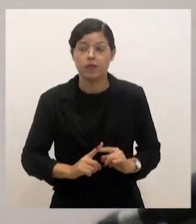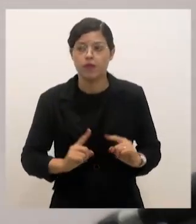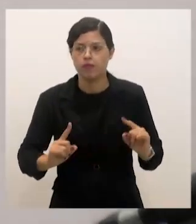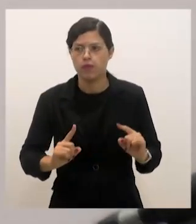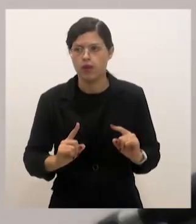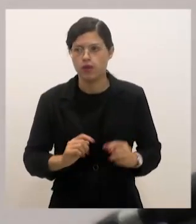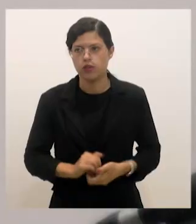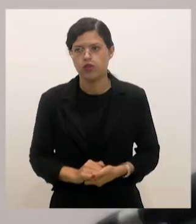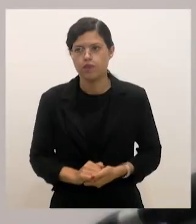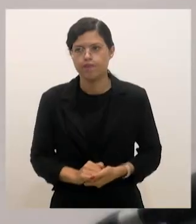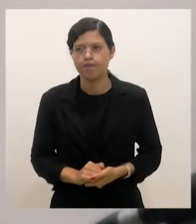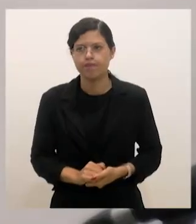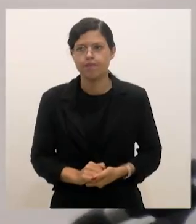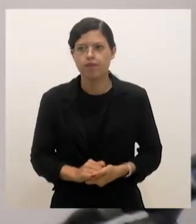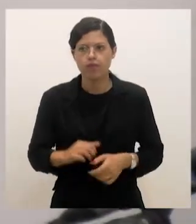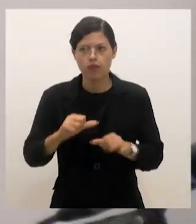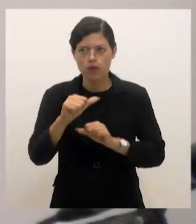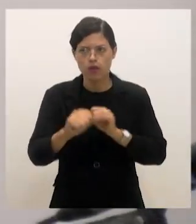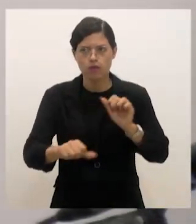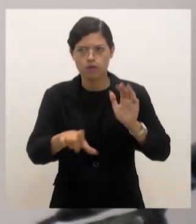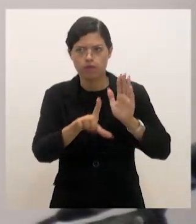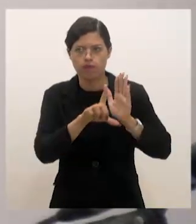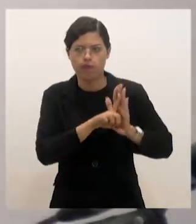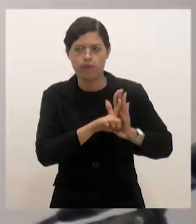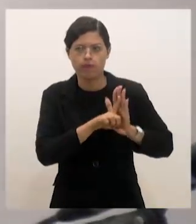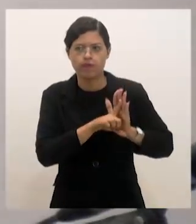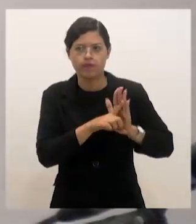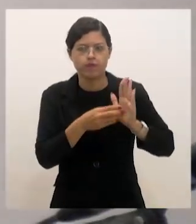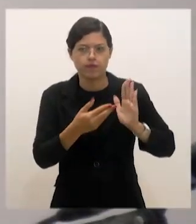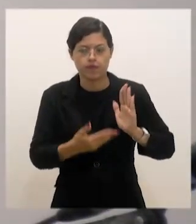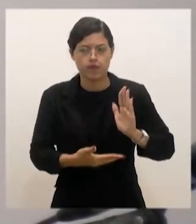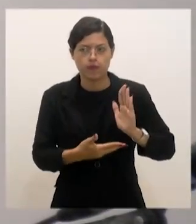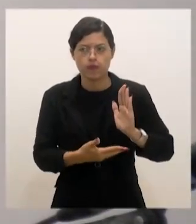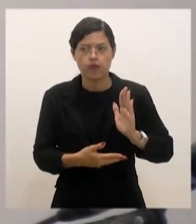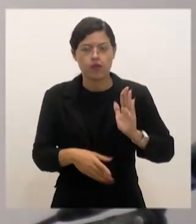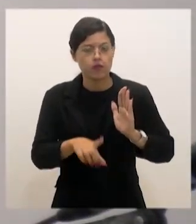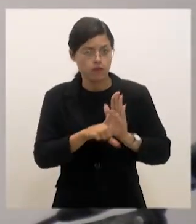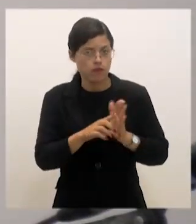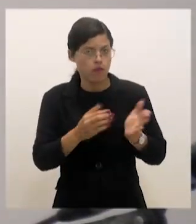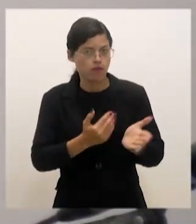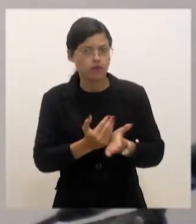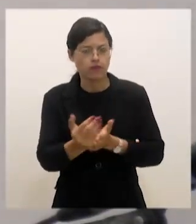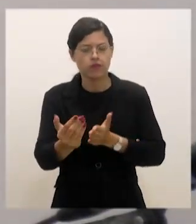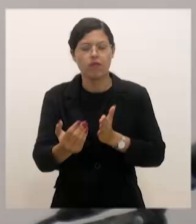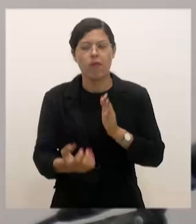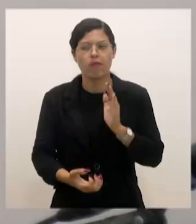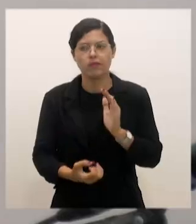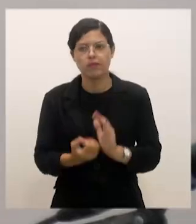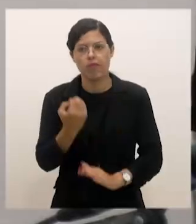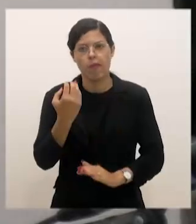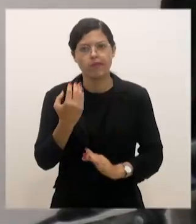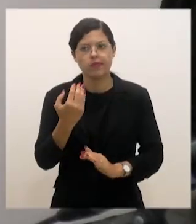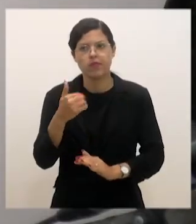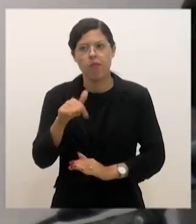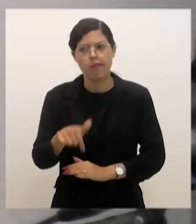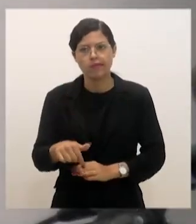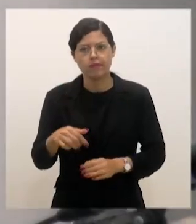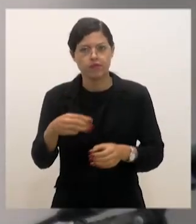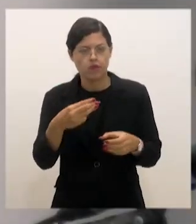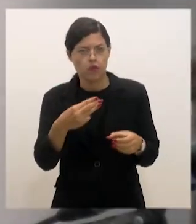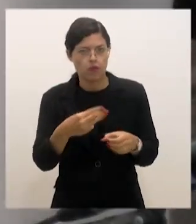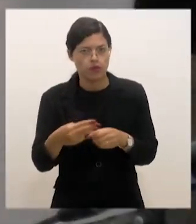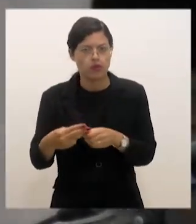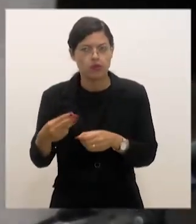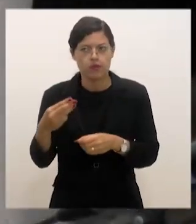uma: a gente está alterando uma lei, e pela lei inicial ela cria o município de Iguaba Grande